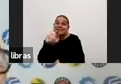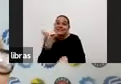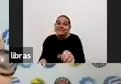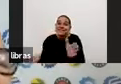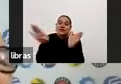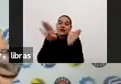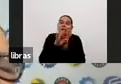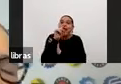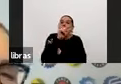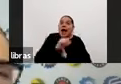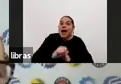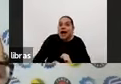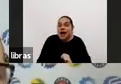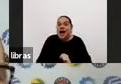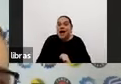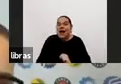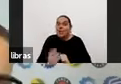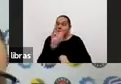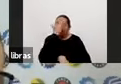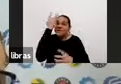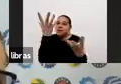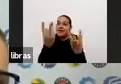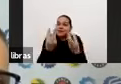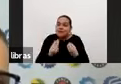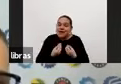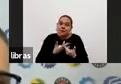Como é que as pessoas recebem as doações, Alves?